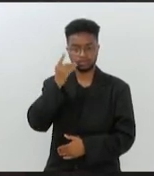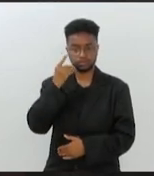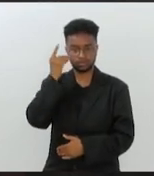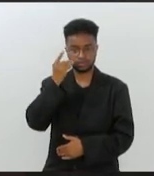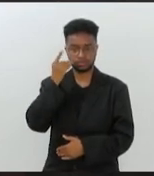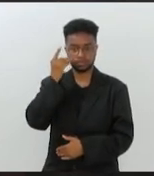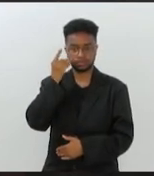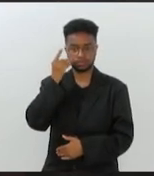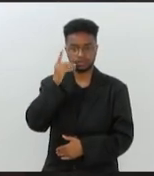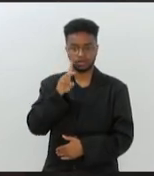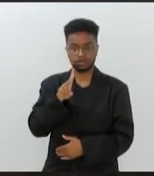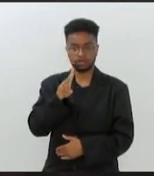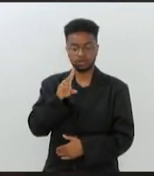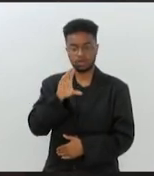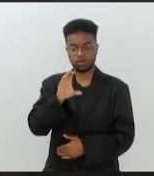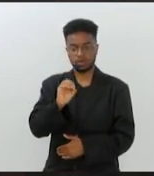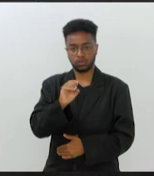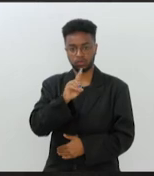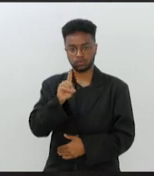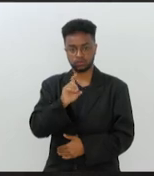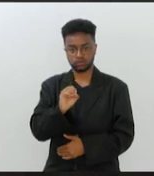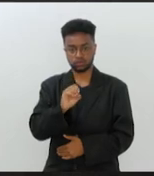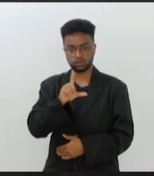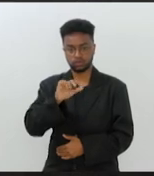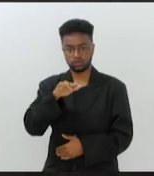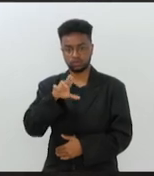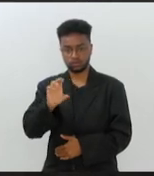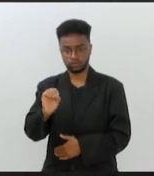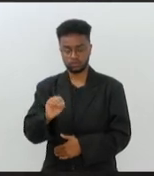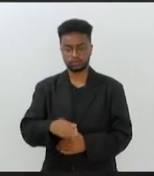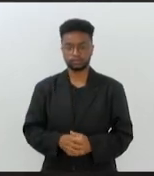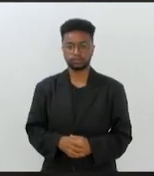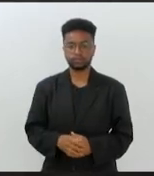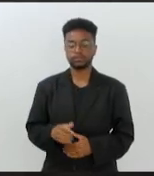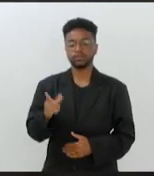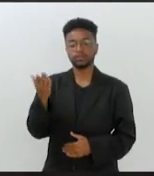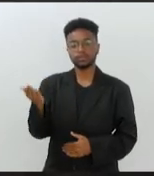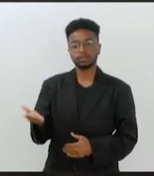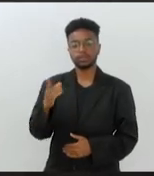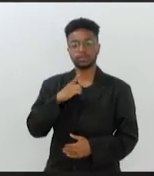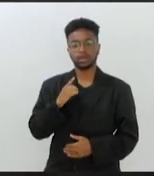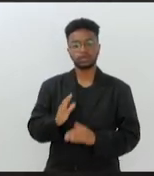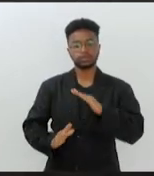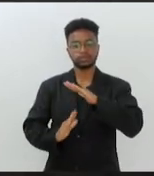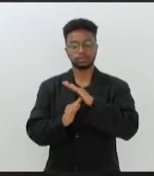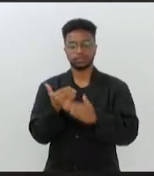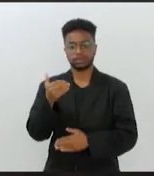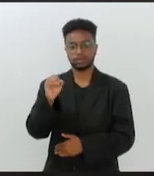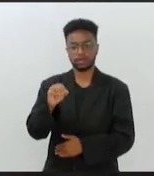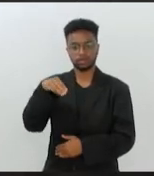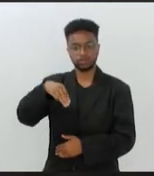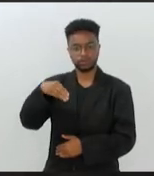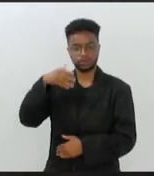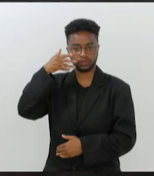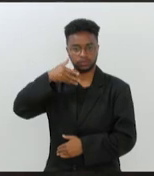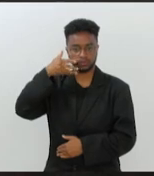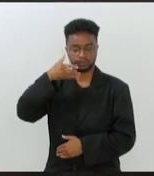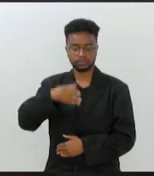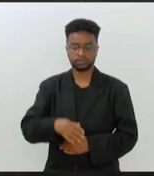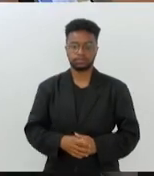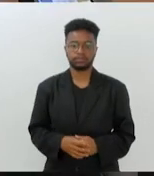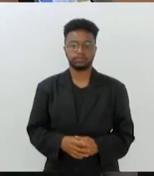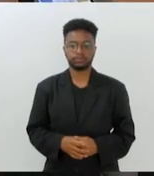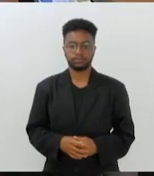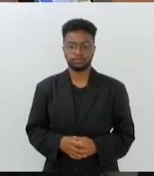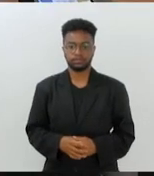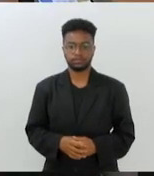deputado Vinícius Cozzolino. Vossa Excelência dispõe de 10 minutos.